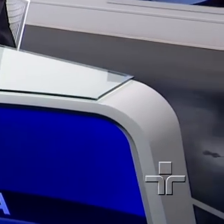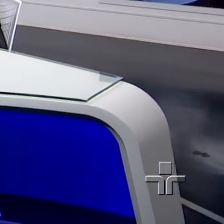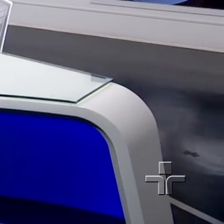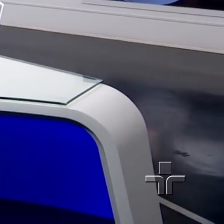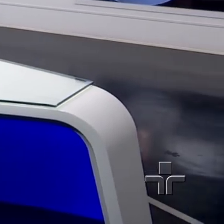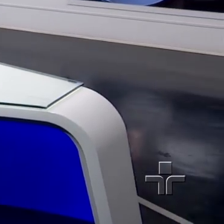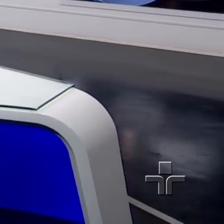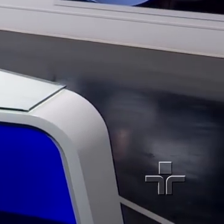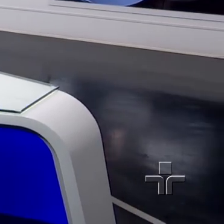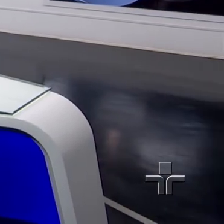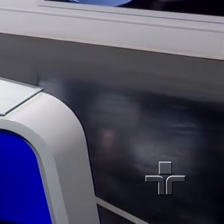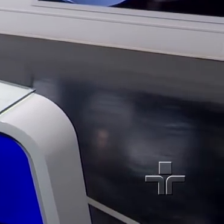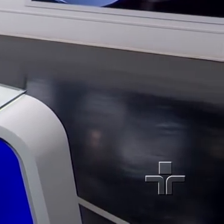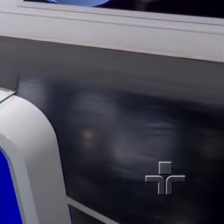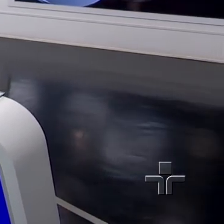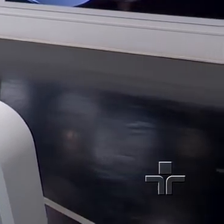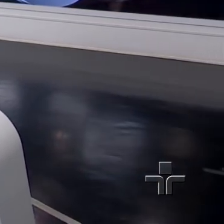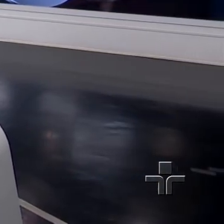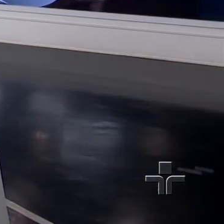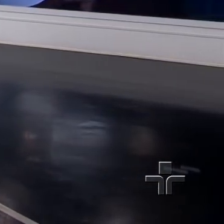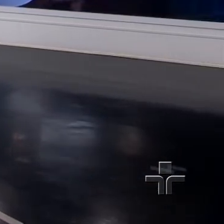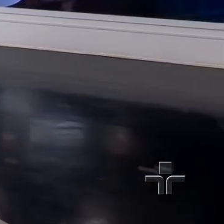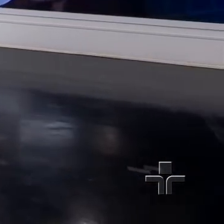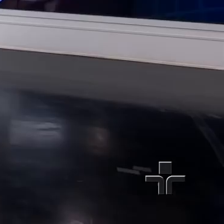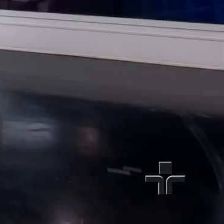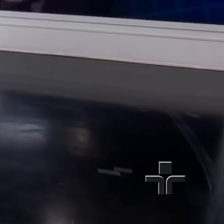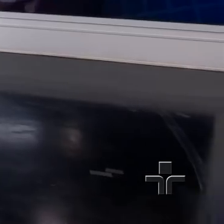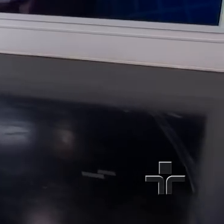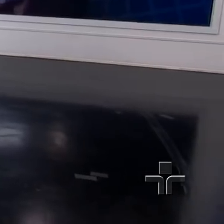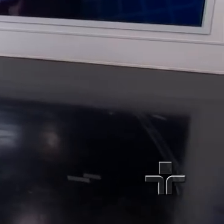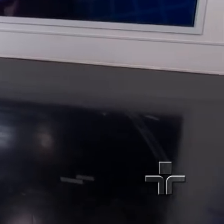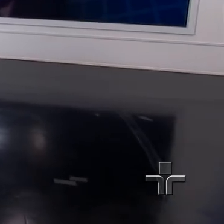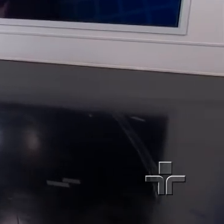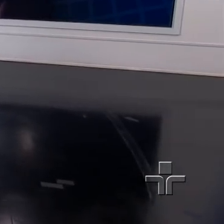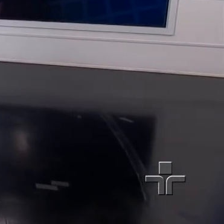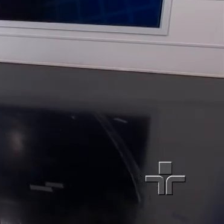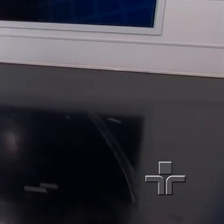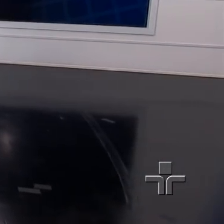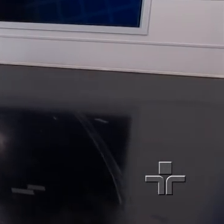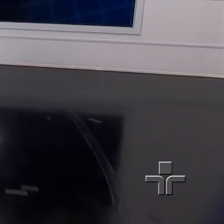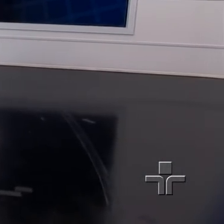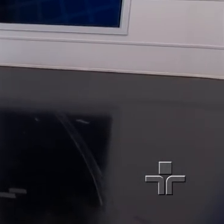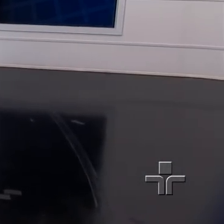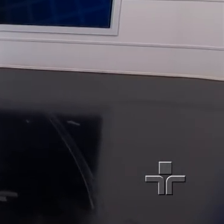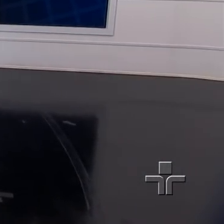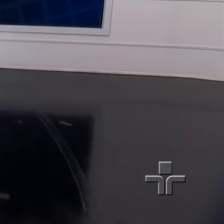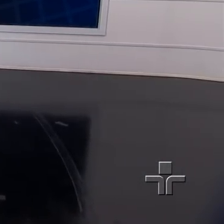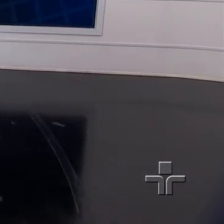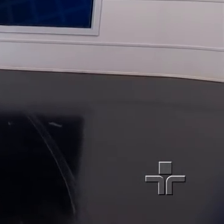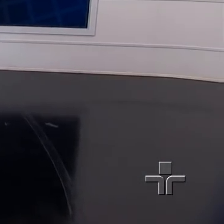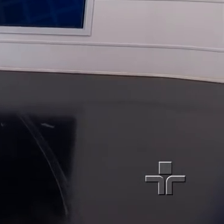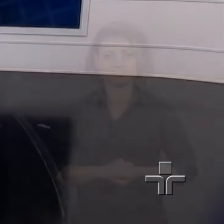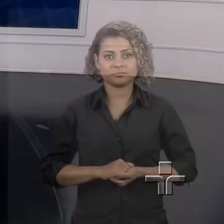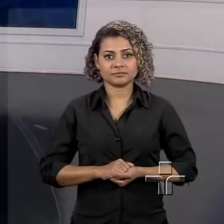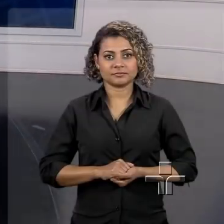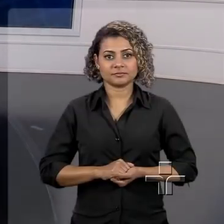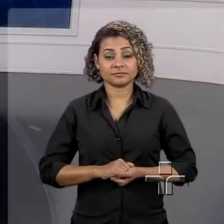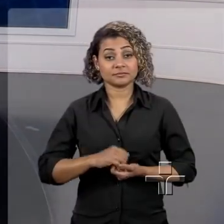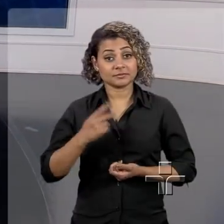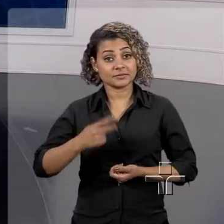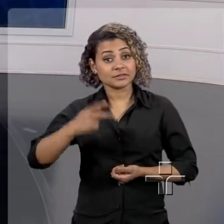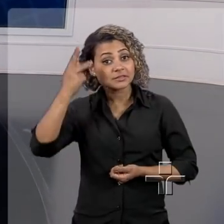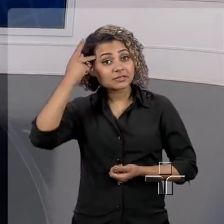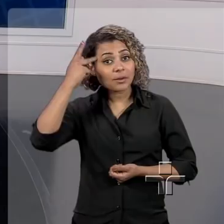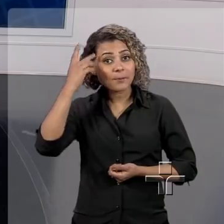E acontece agora o Prêmio São Paulo de Literatura na Biblioteca Parque Vila Lobos, na Zona Oeste de São Paulo. O repórter